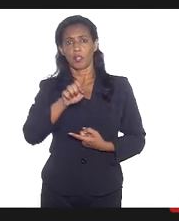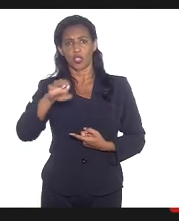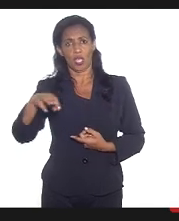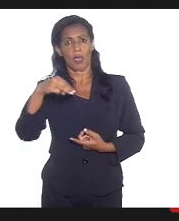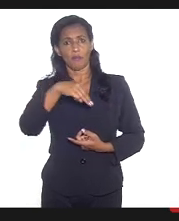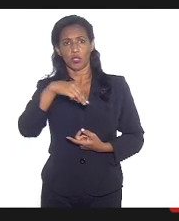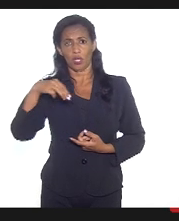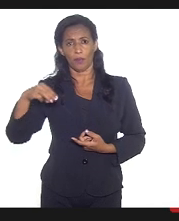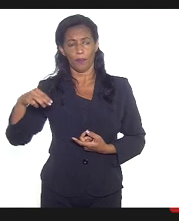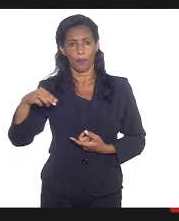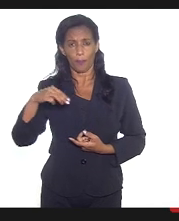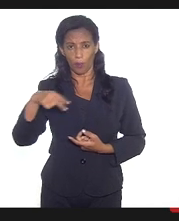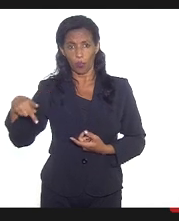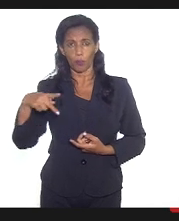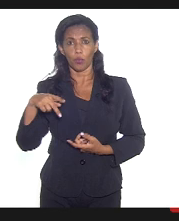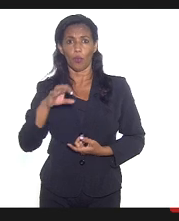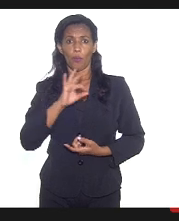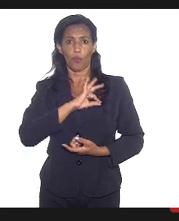Civil.